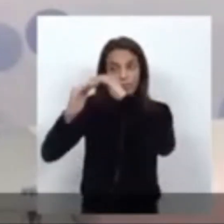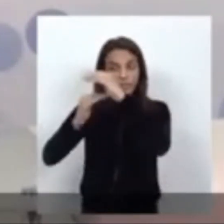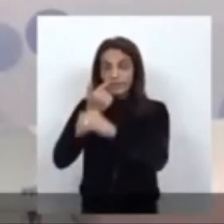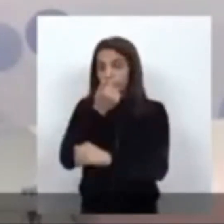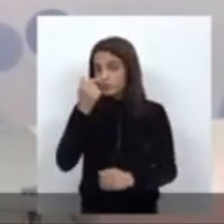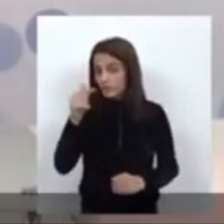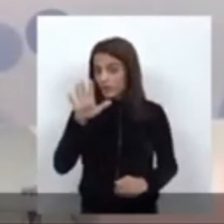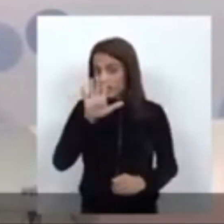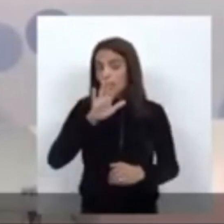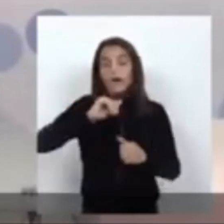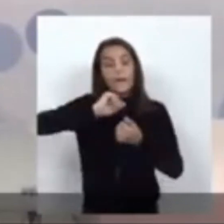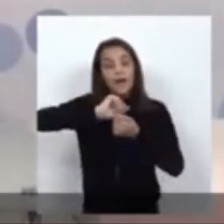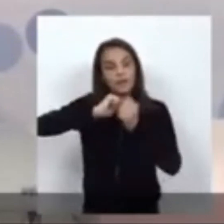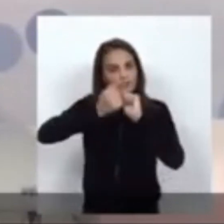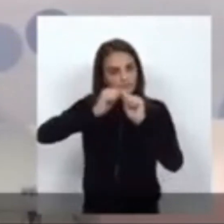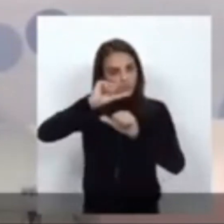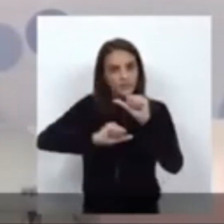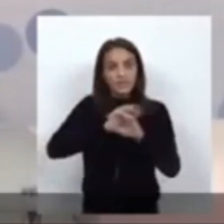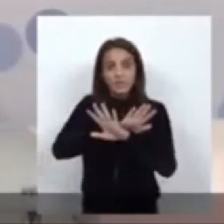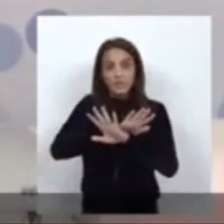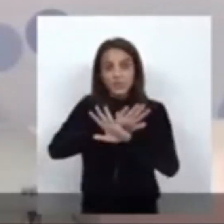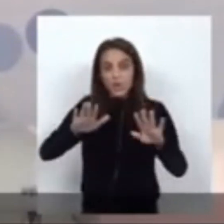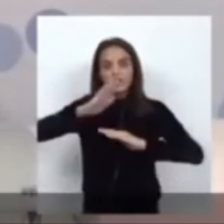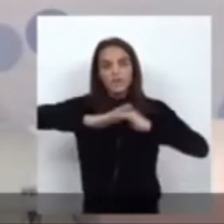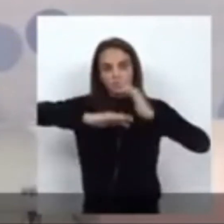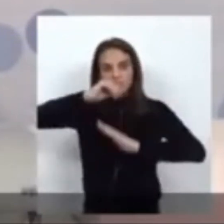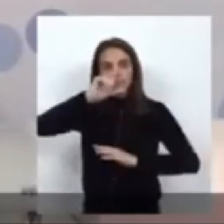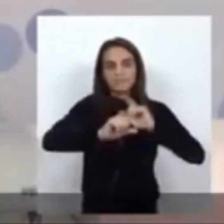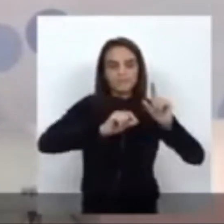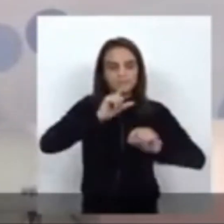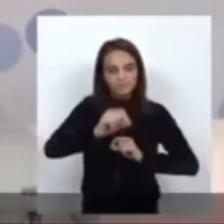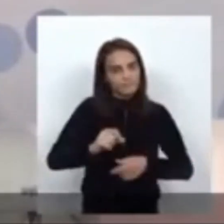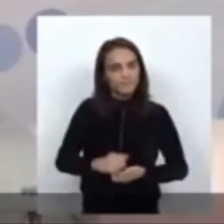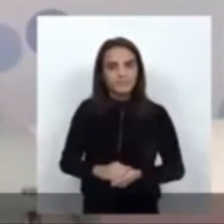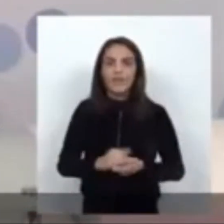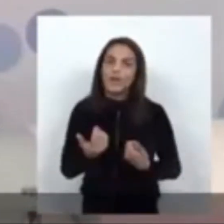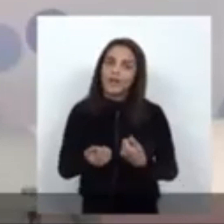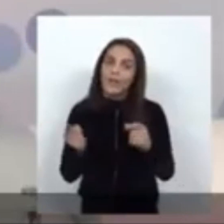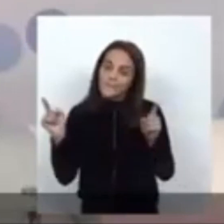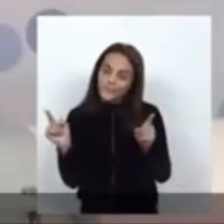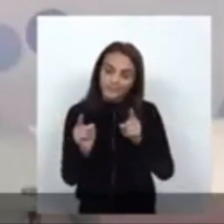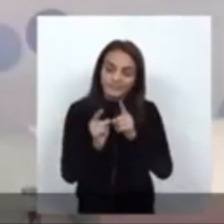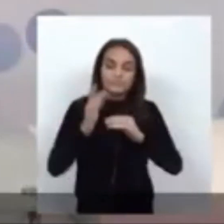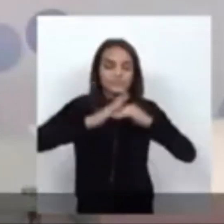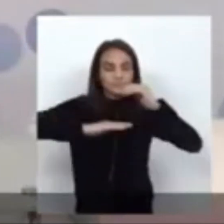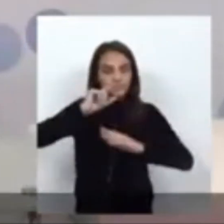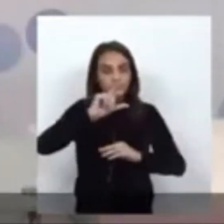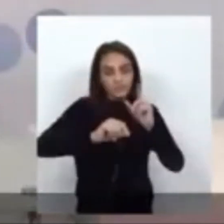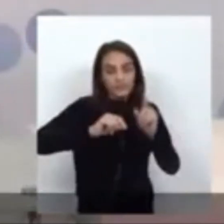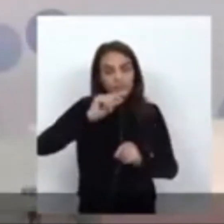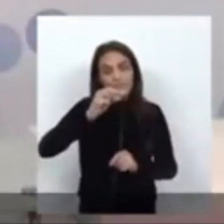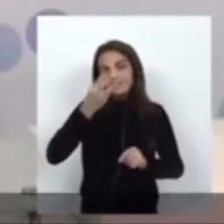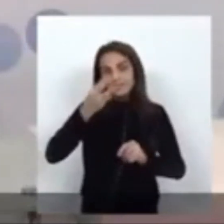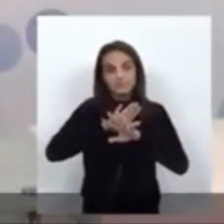temos alterações apenas nas competências selecionadas, então uma quantidade menor de competências selecionadas nesse